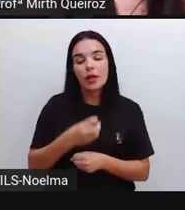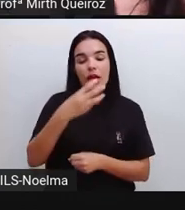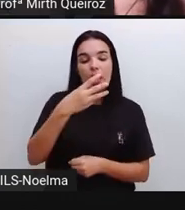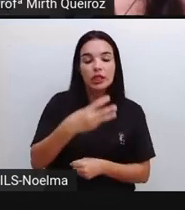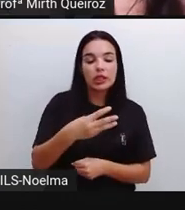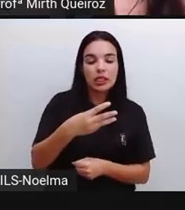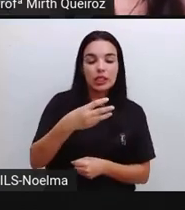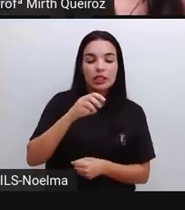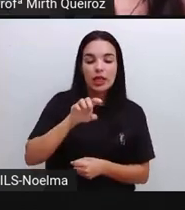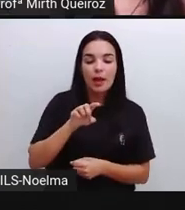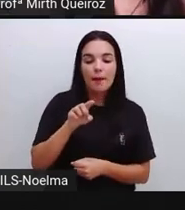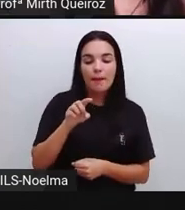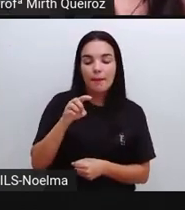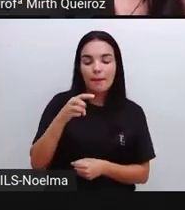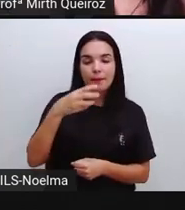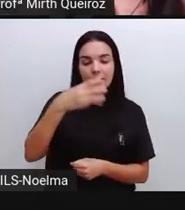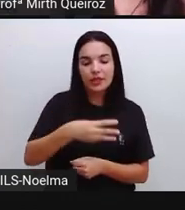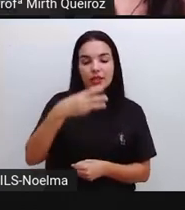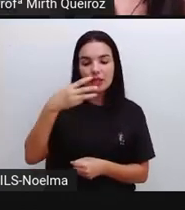quê